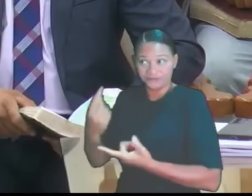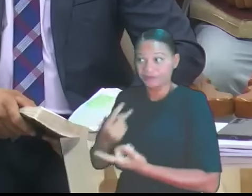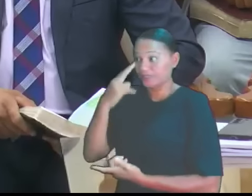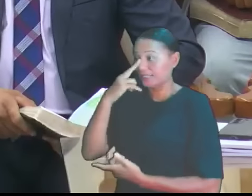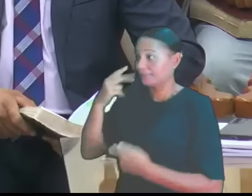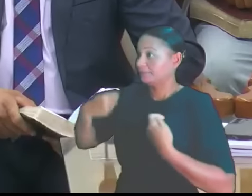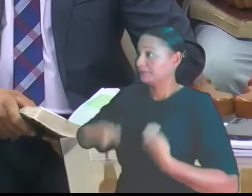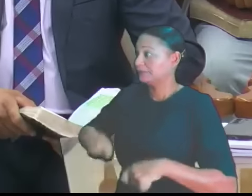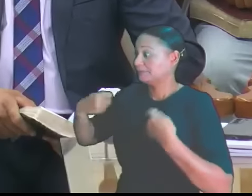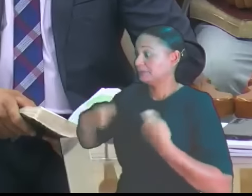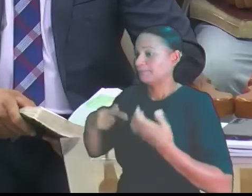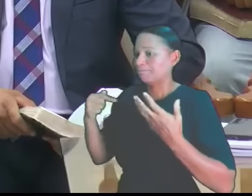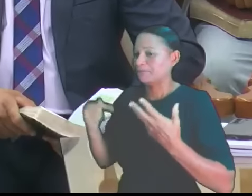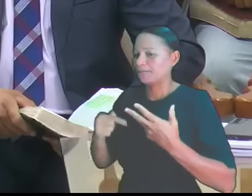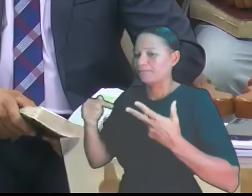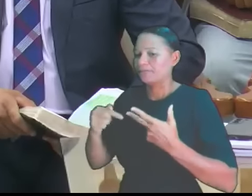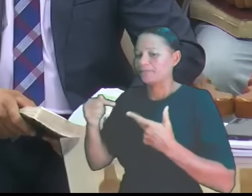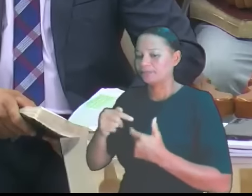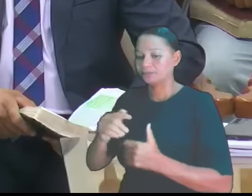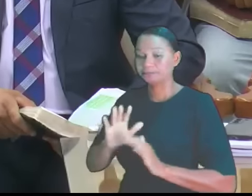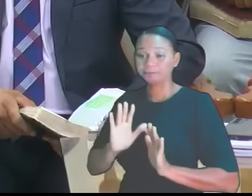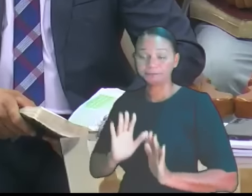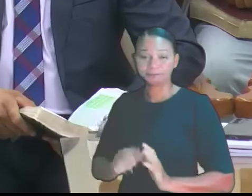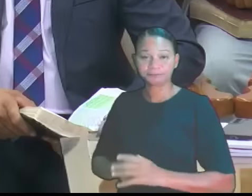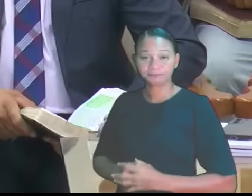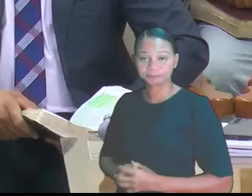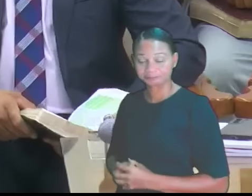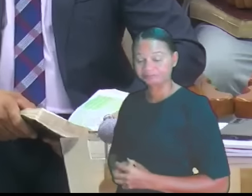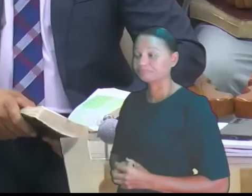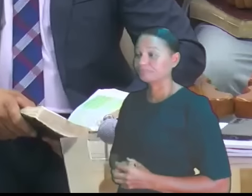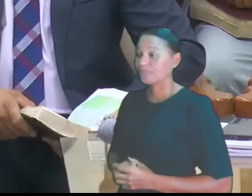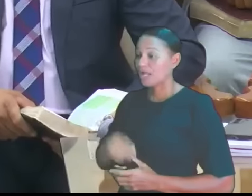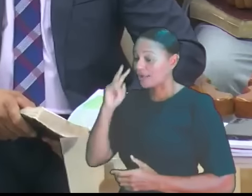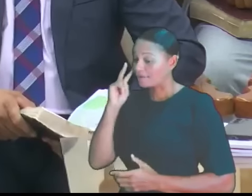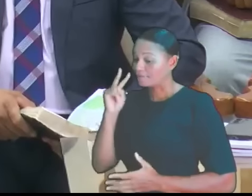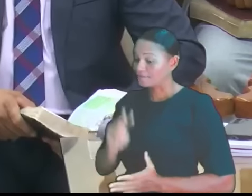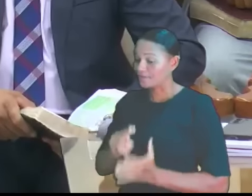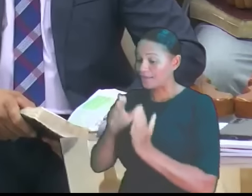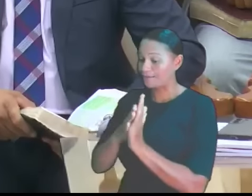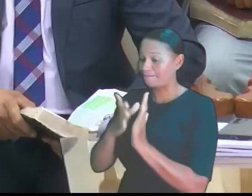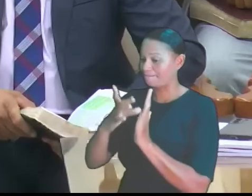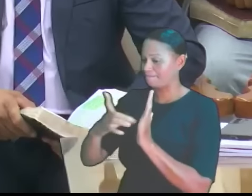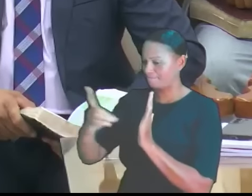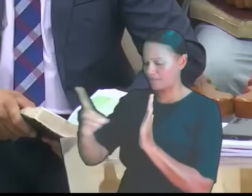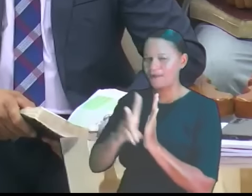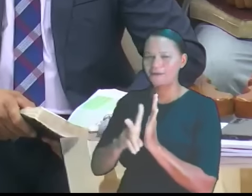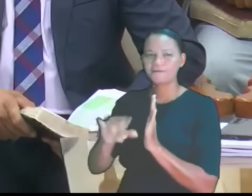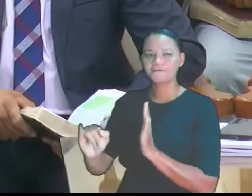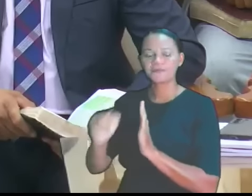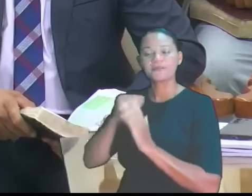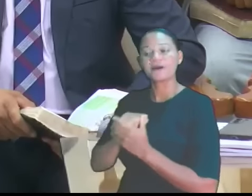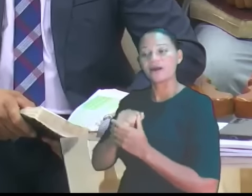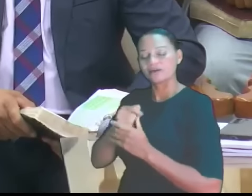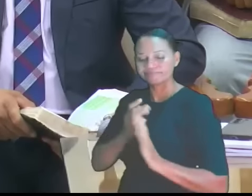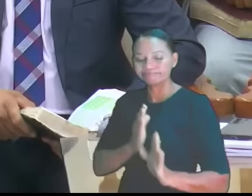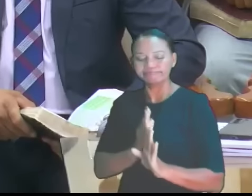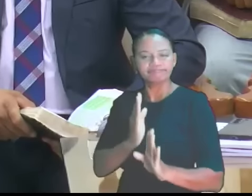necessita? Olhando para a Bíblia, nós vamos encontrar, meus irmãos,